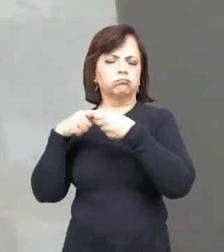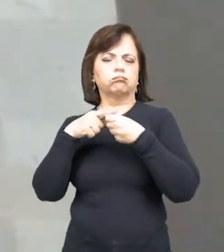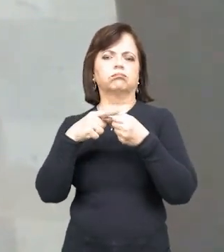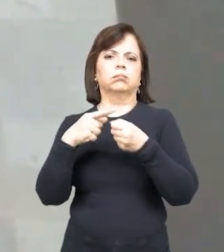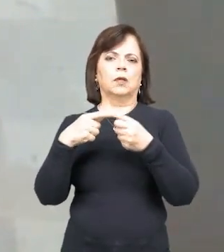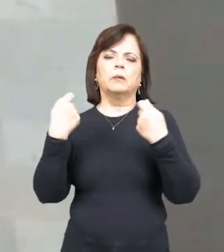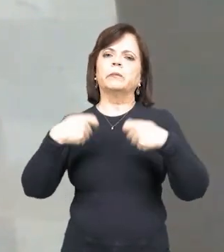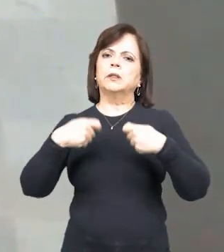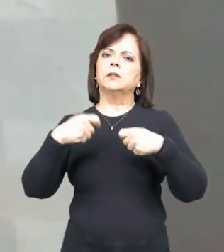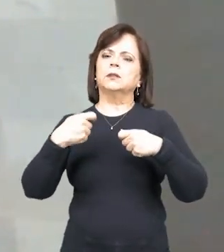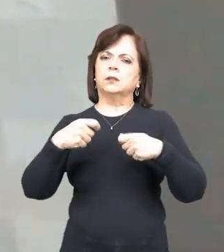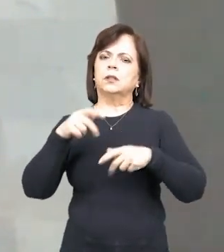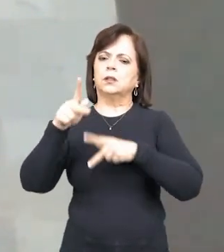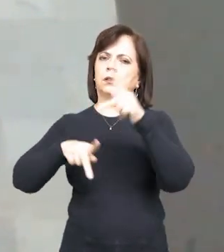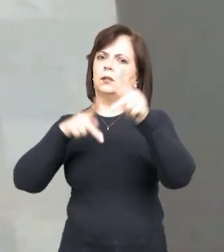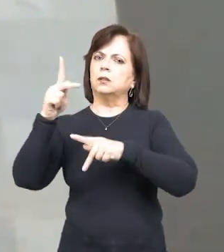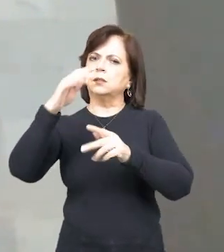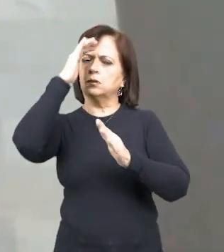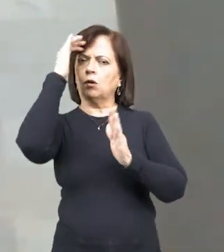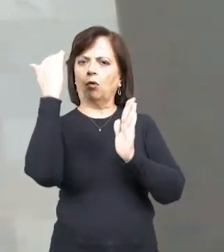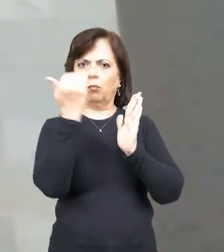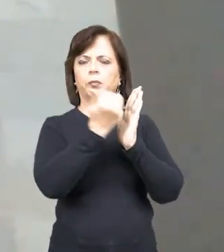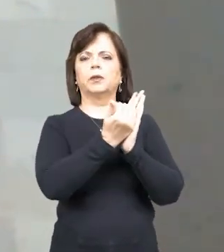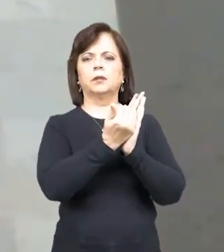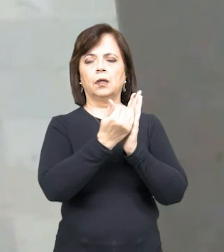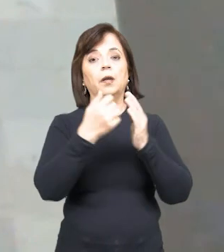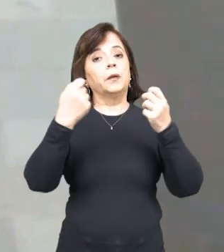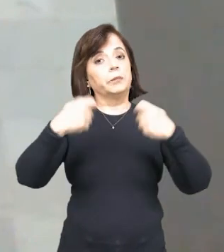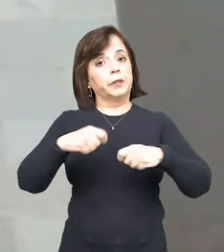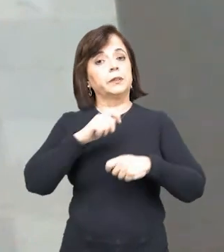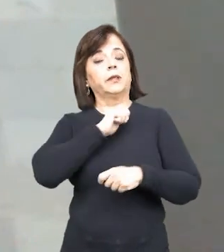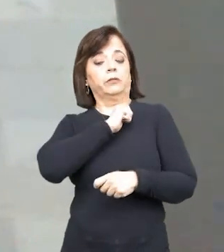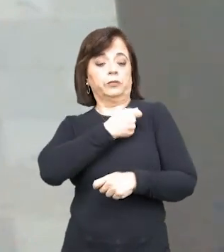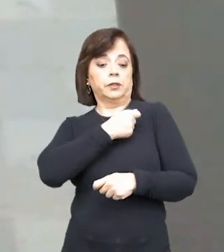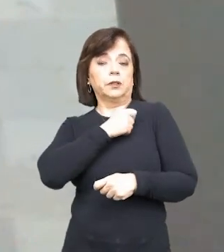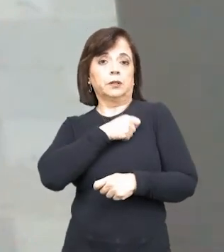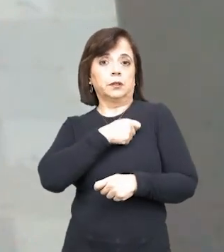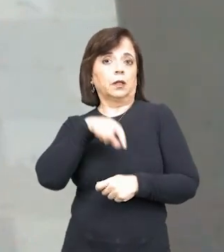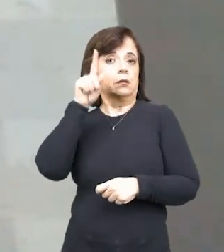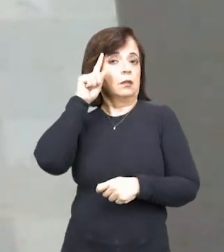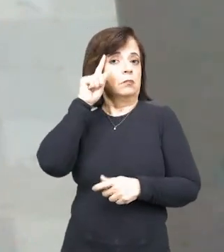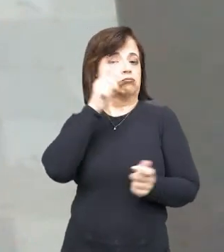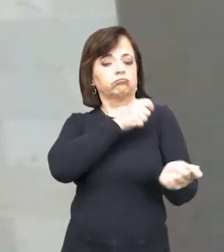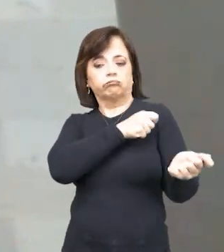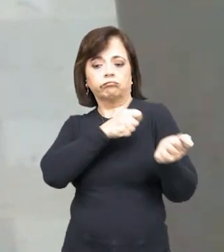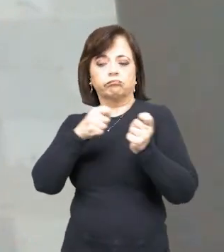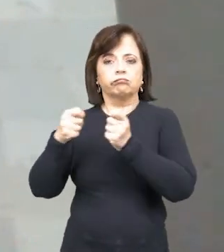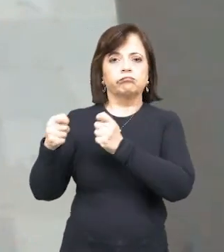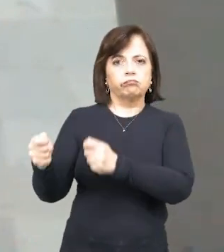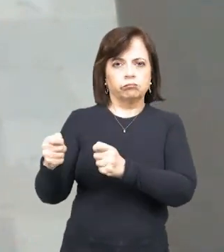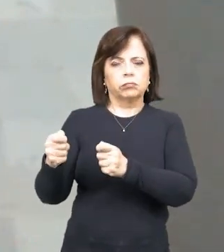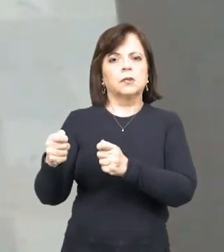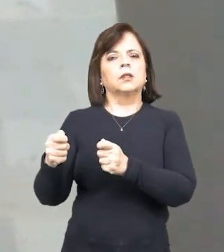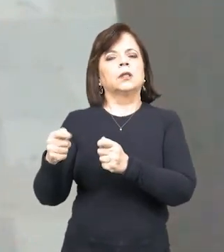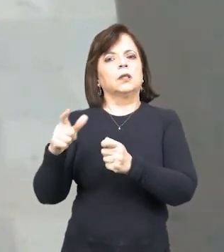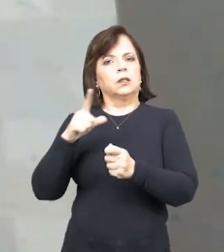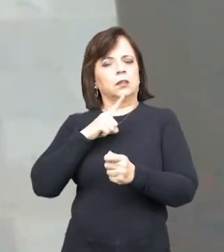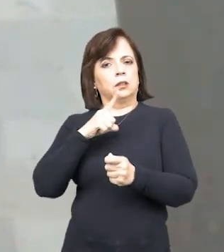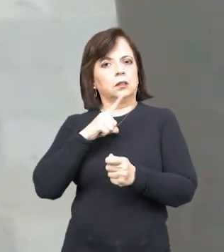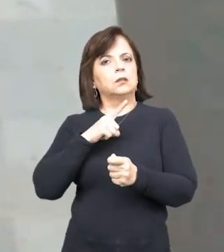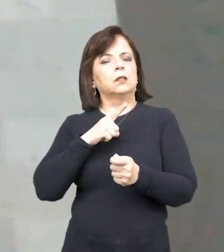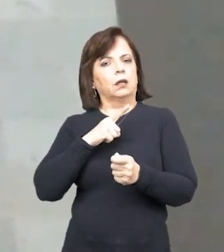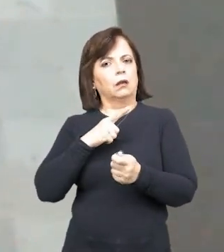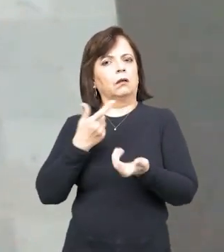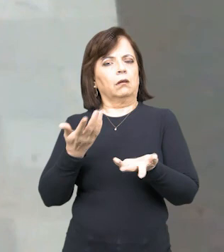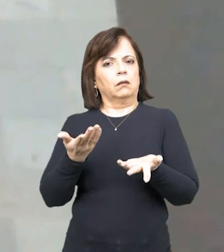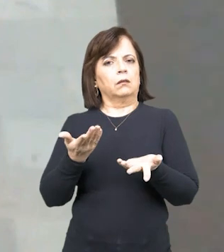elas precisam ser cumpridas e para isso é necessário que haja uma fiscalização rotineira e com aplicação